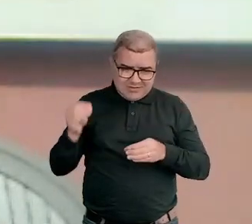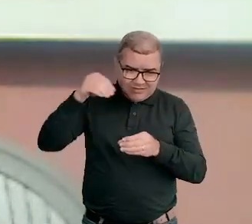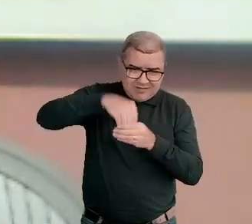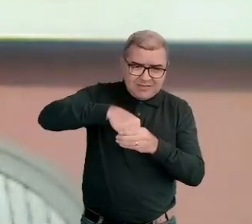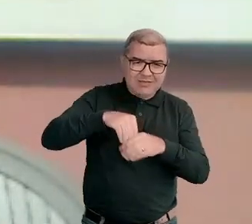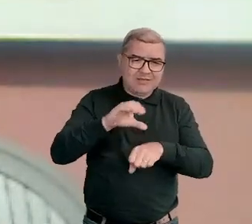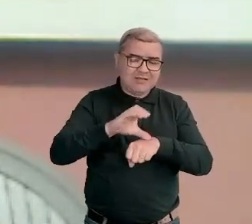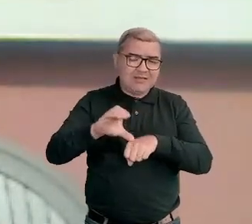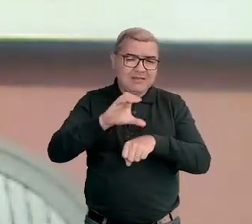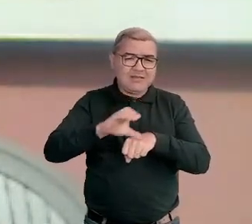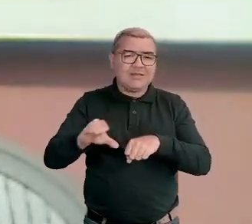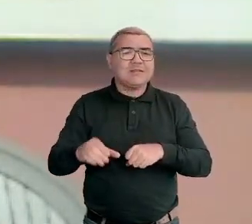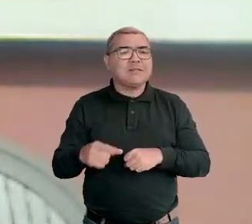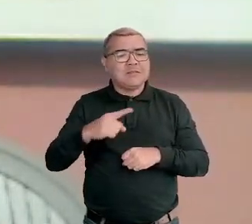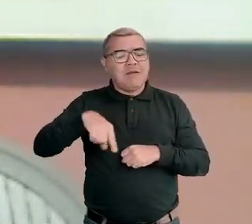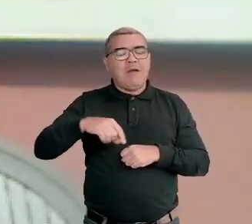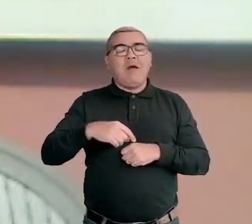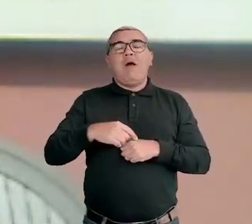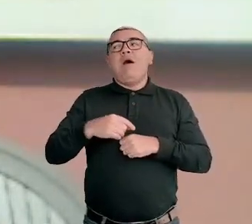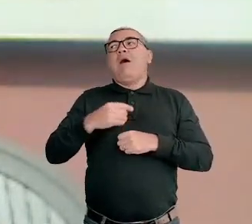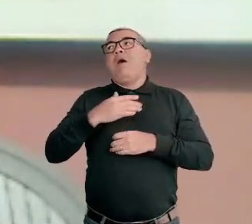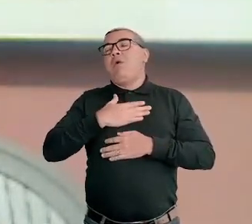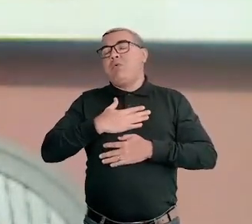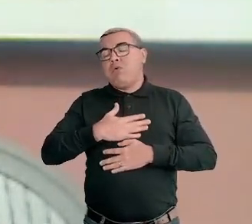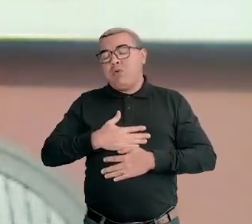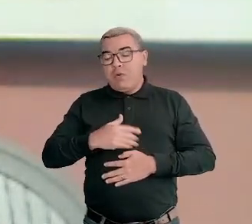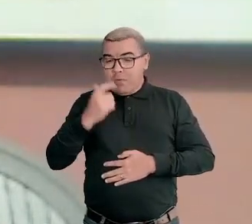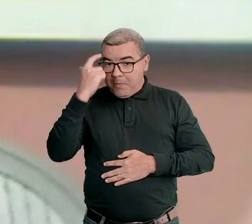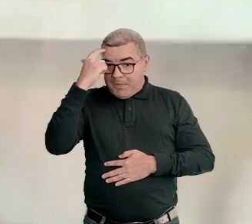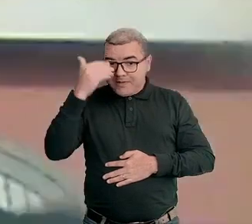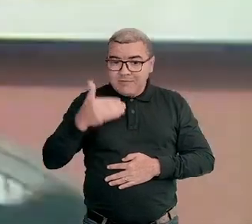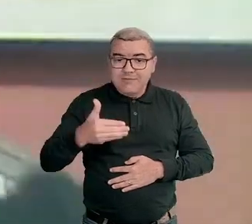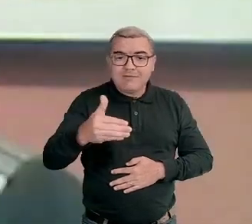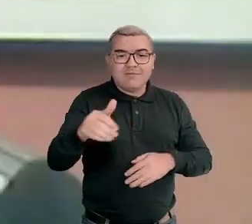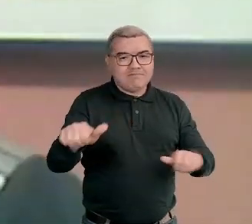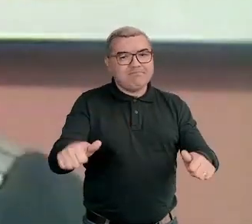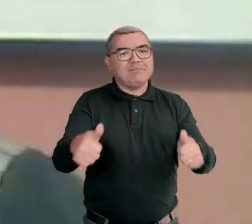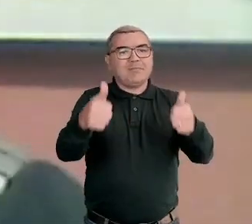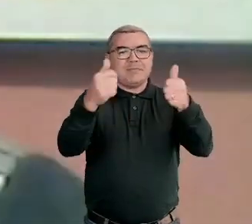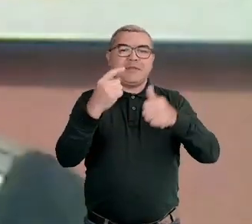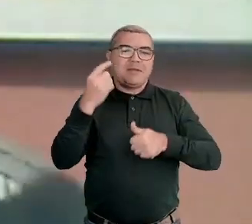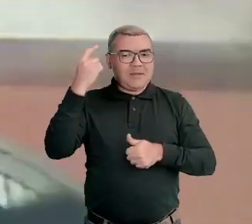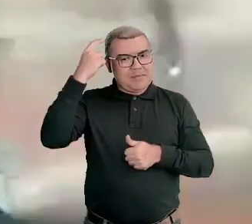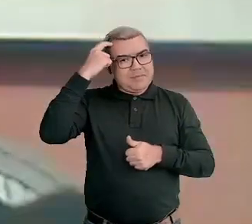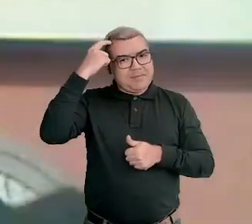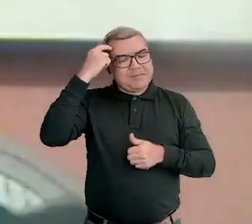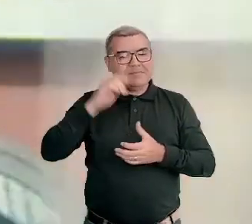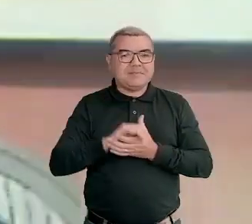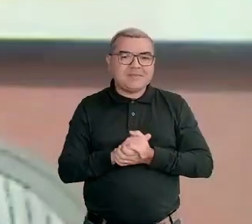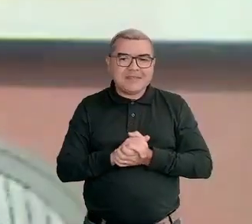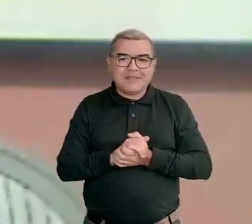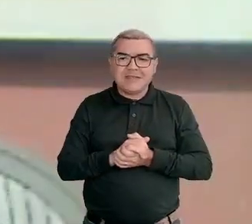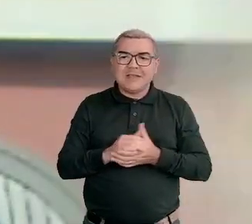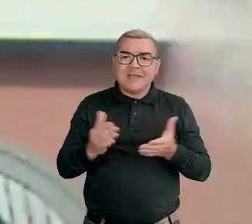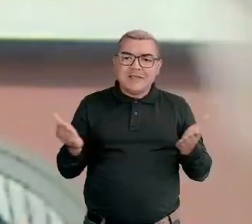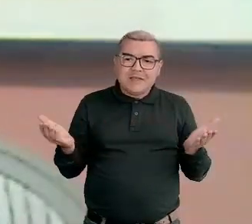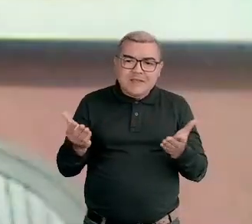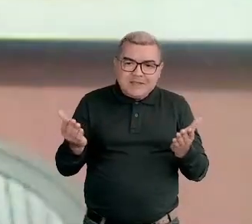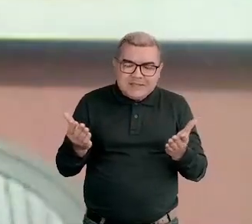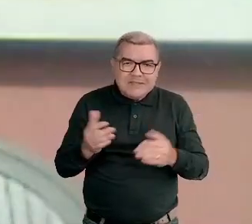cursos de graduação, Arnaldo, dá um sopro de esperança, sobretudo no momento, assim, digamos, colocando esse